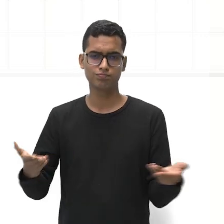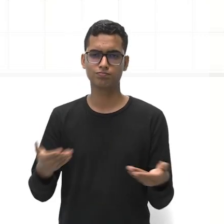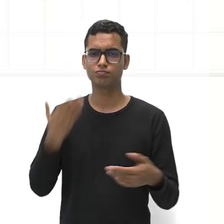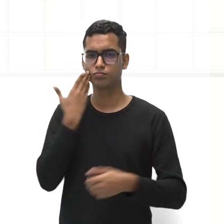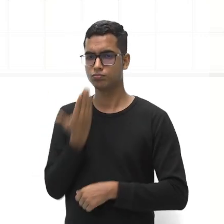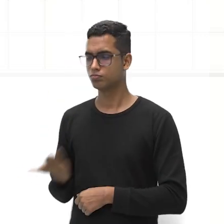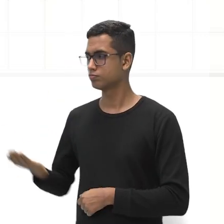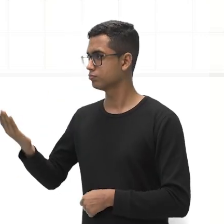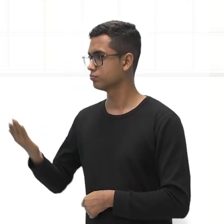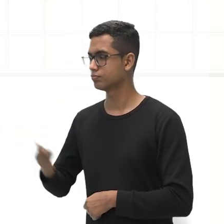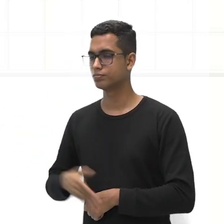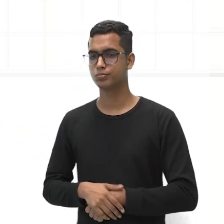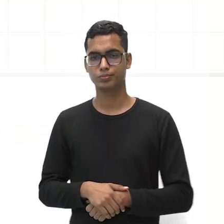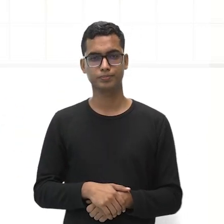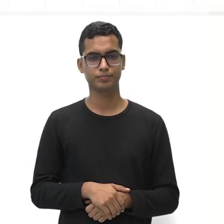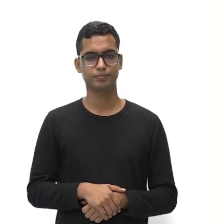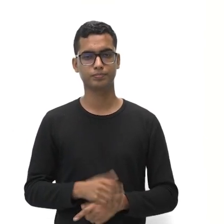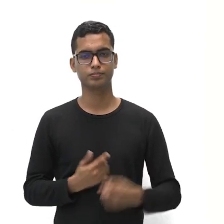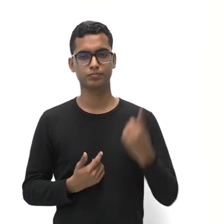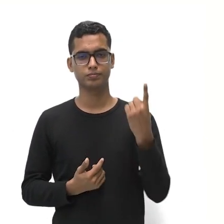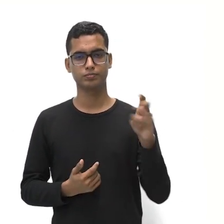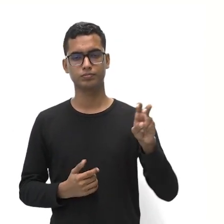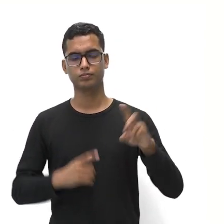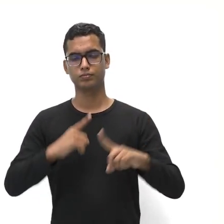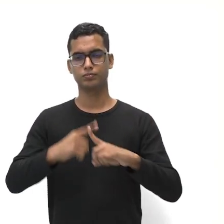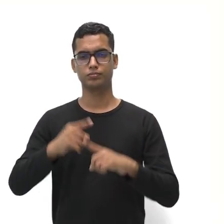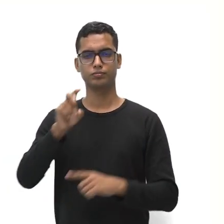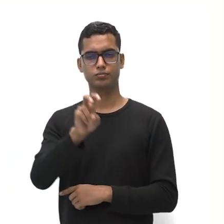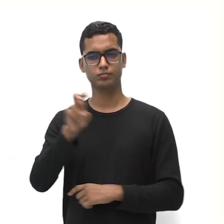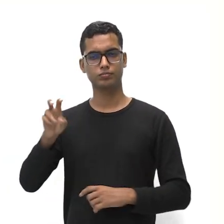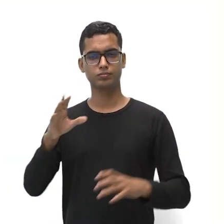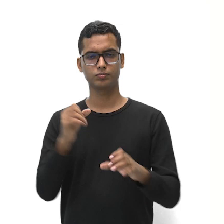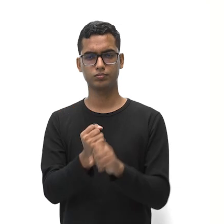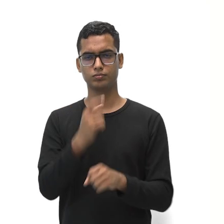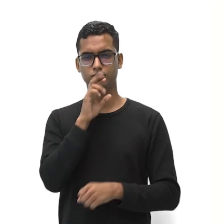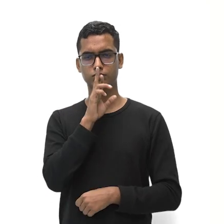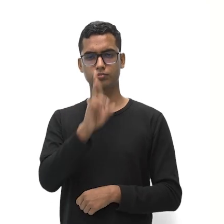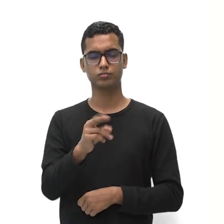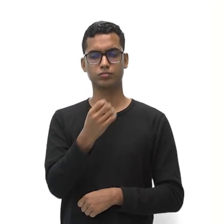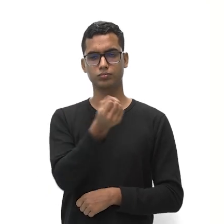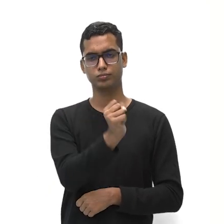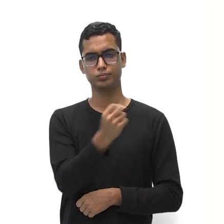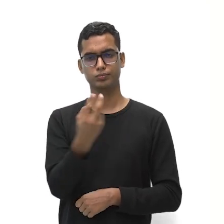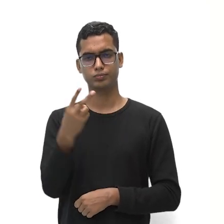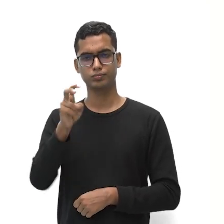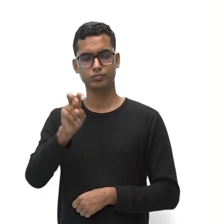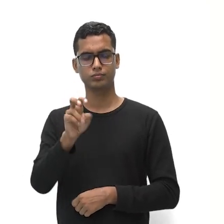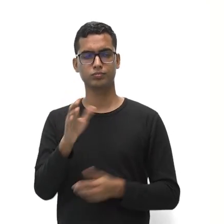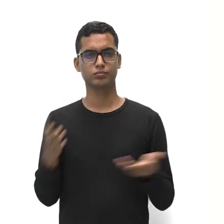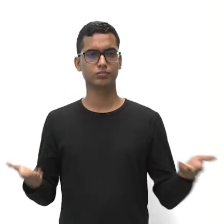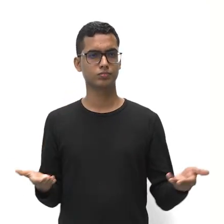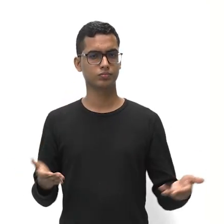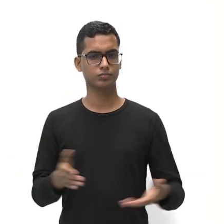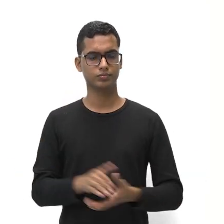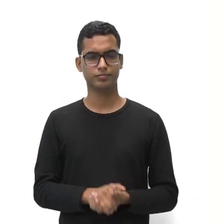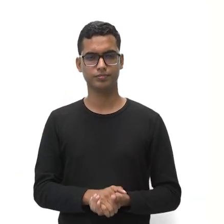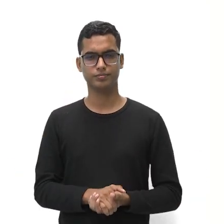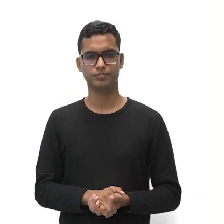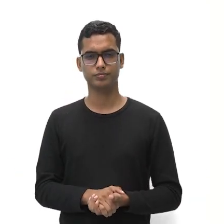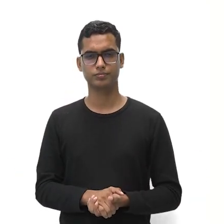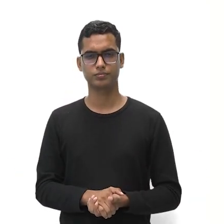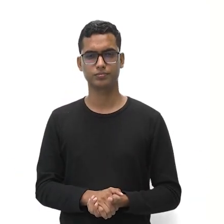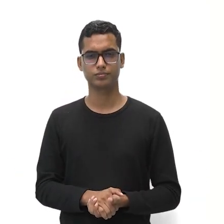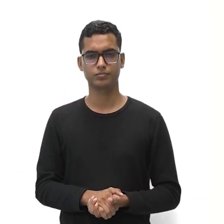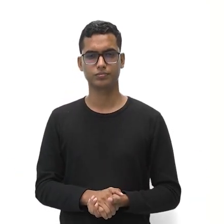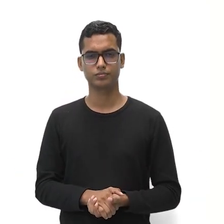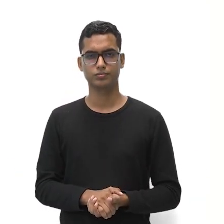825. Para finalizar, pegamos o preço inicial, né? Qual o valor, né? Valor após o desconto? O